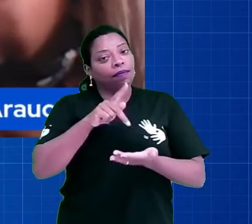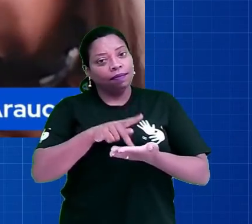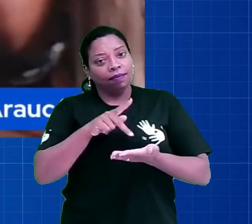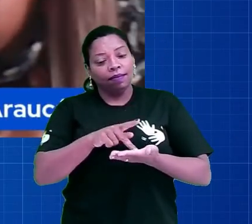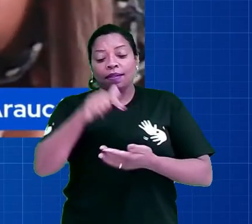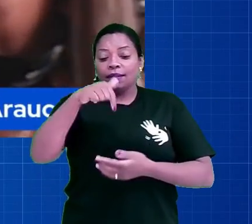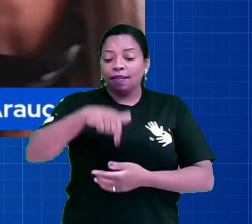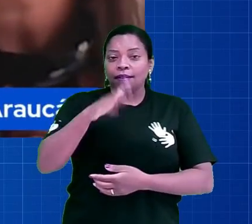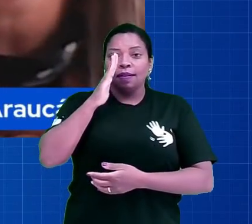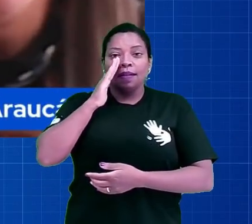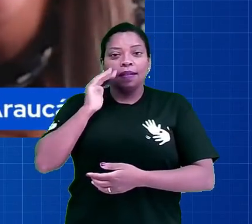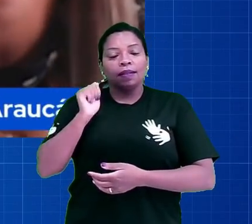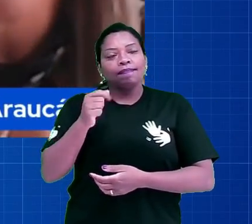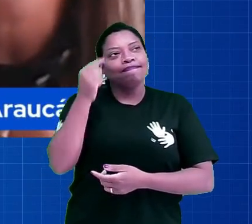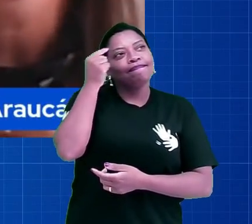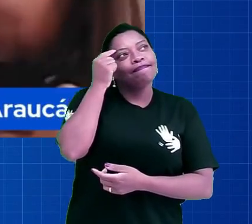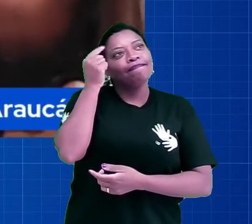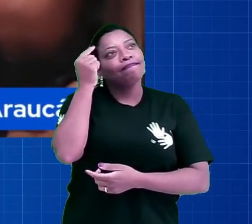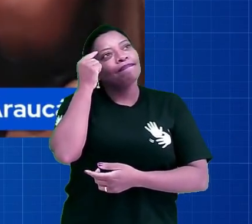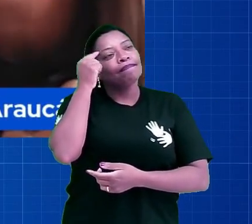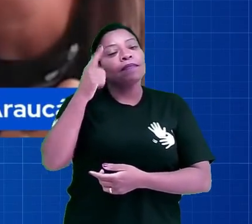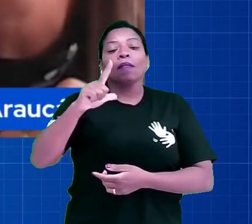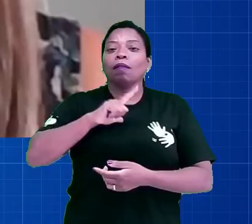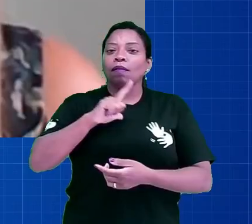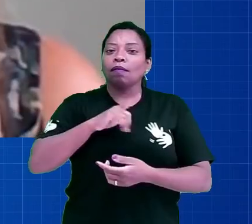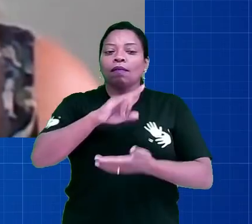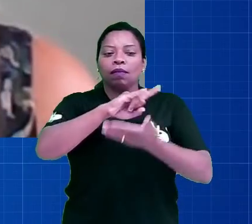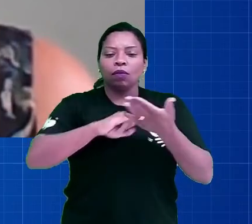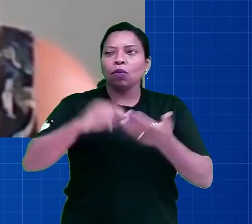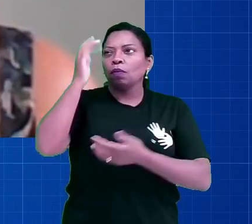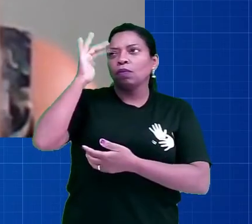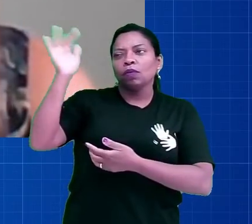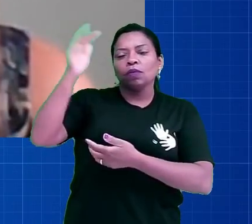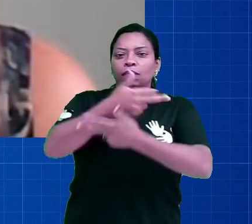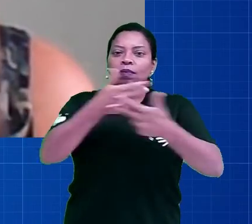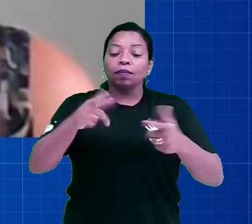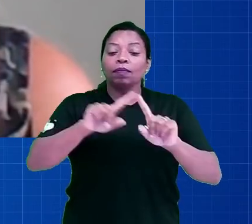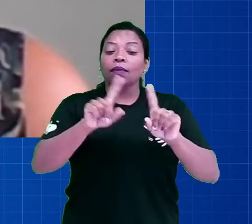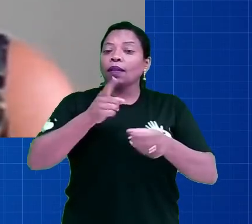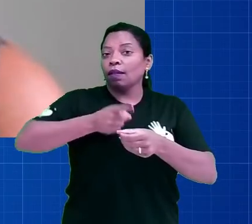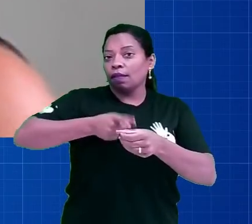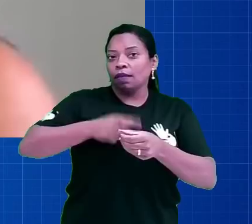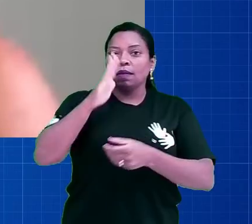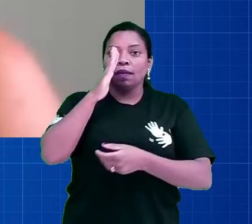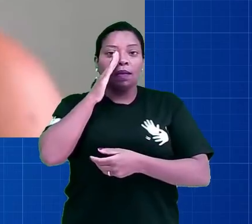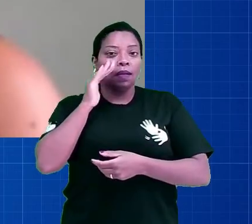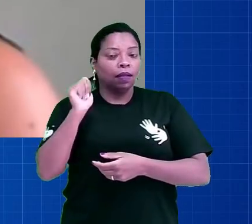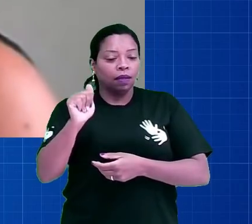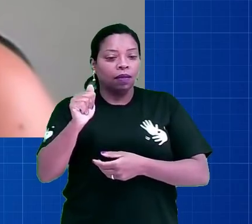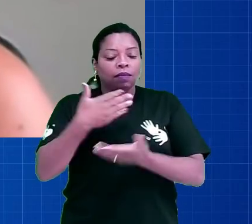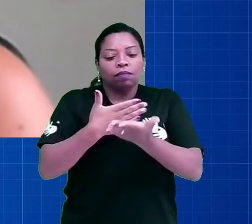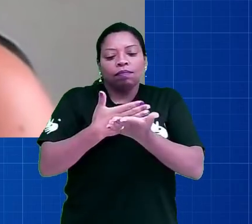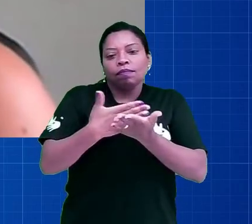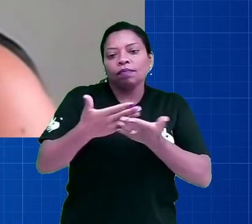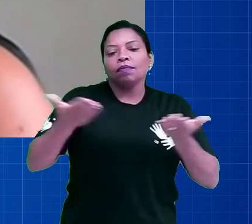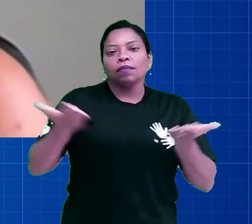Então, prof, na verdade é bem isso. A gente ainda está, né, pensando ali, por mais que tenha toda essa fundamentação teórica, mas o